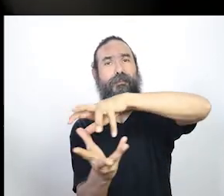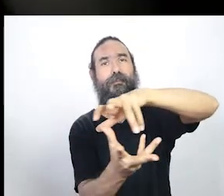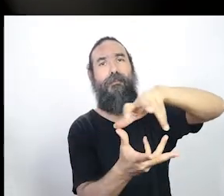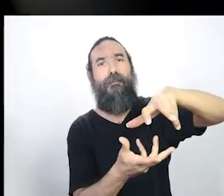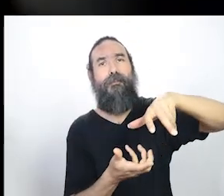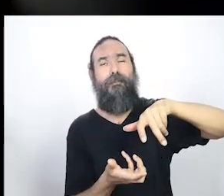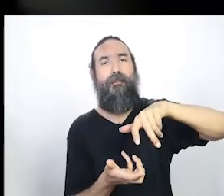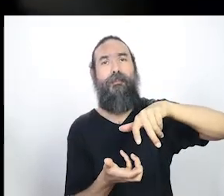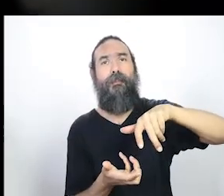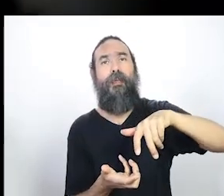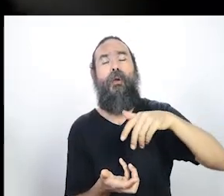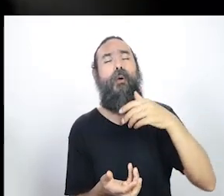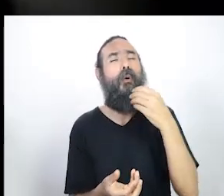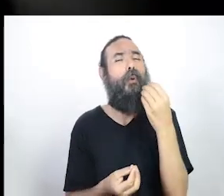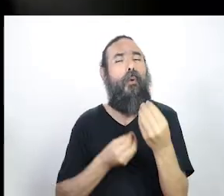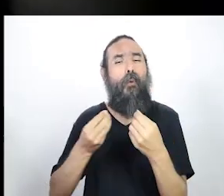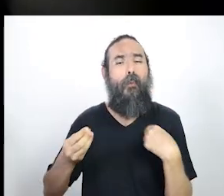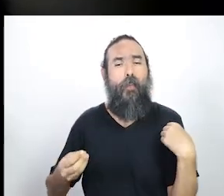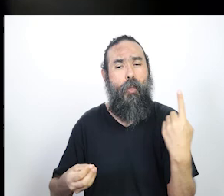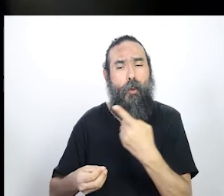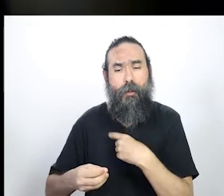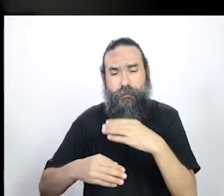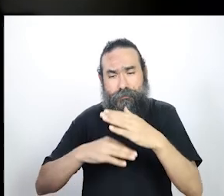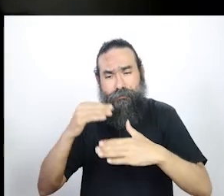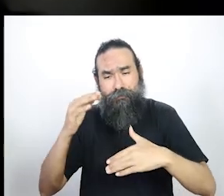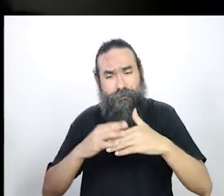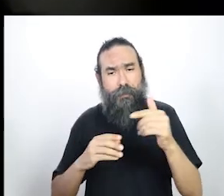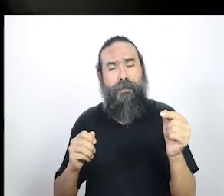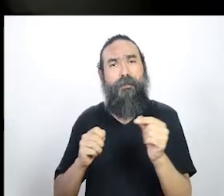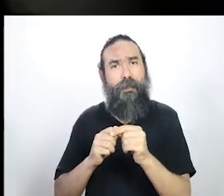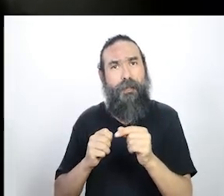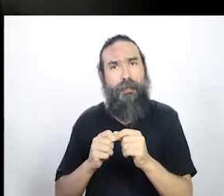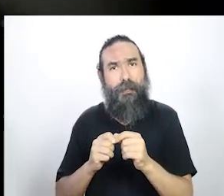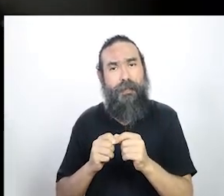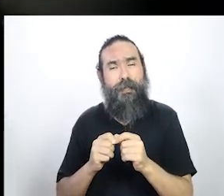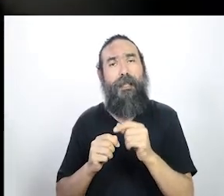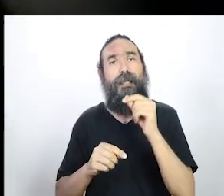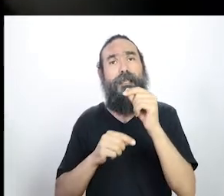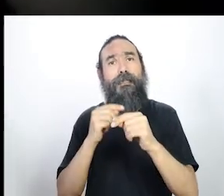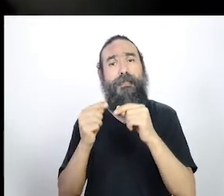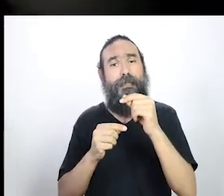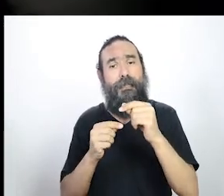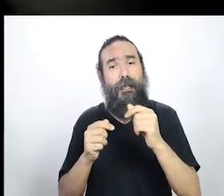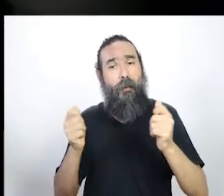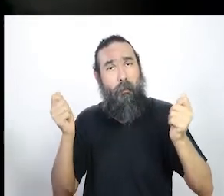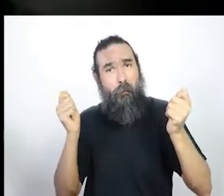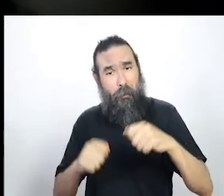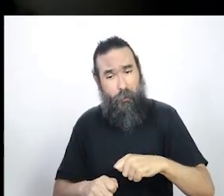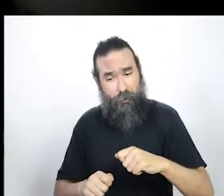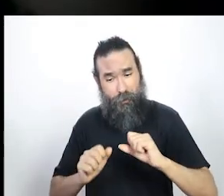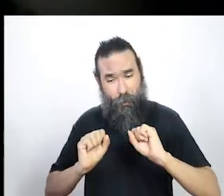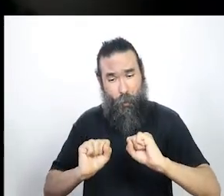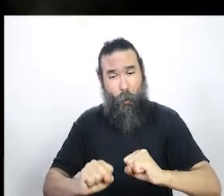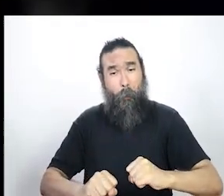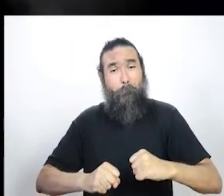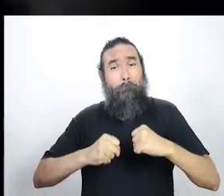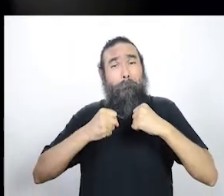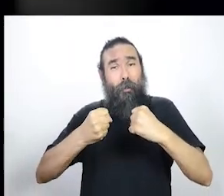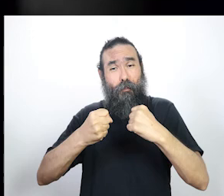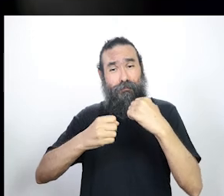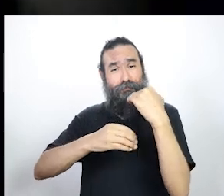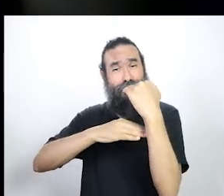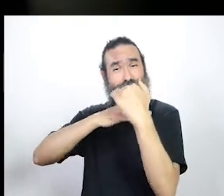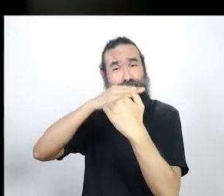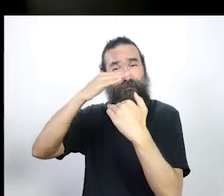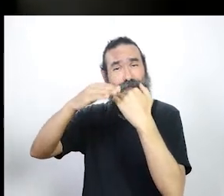universo? De que forma a gente precisa trabalhar isso? De que forma a gente precisa fazer com que isso torne um poder muito